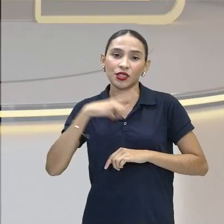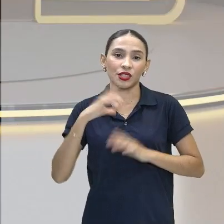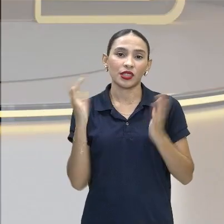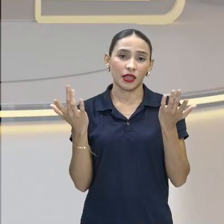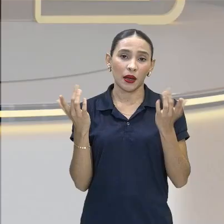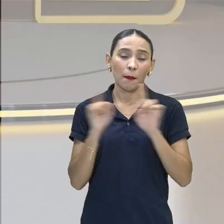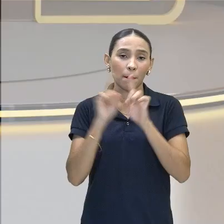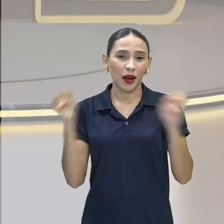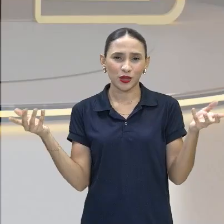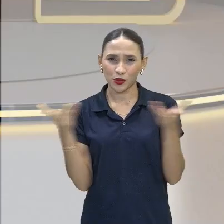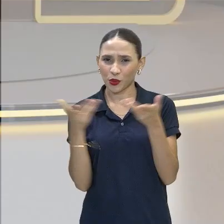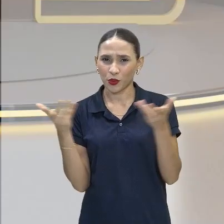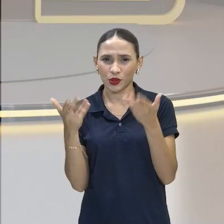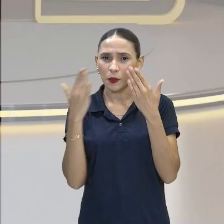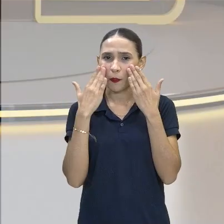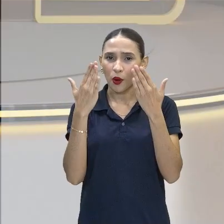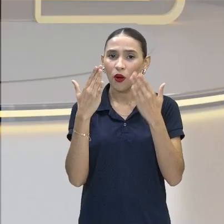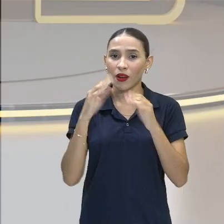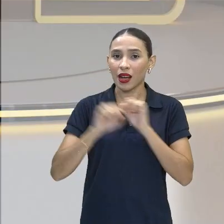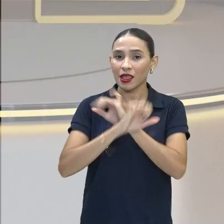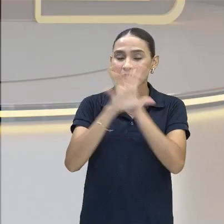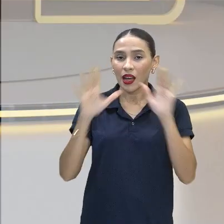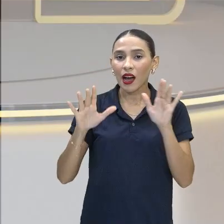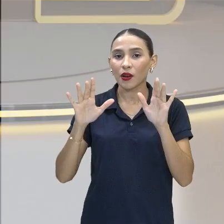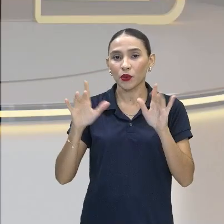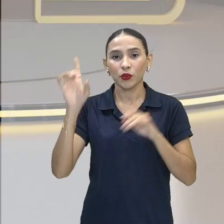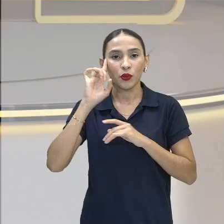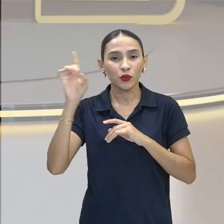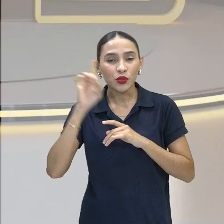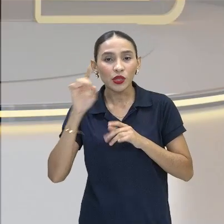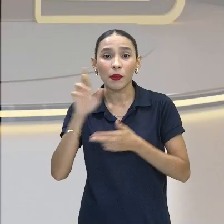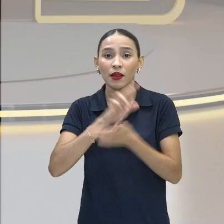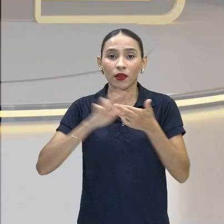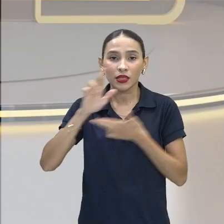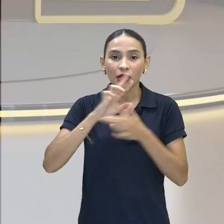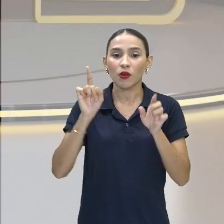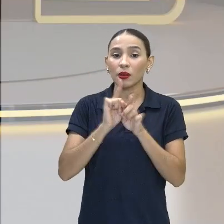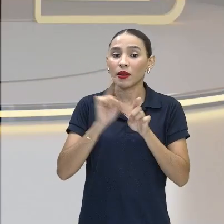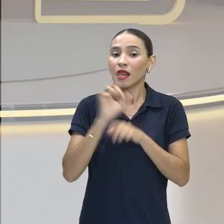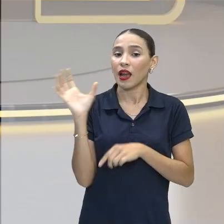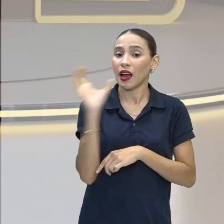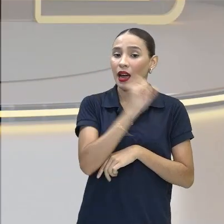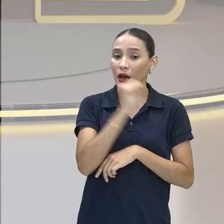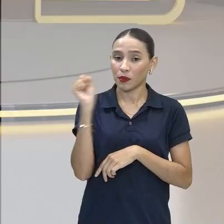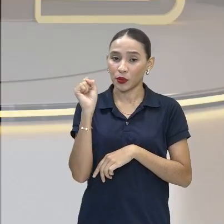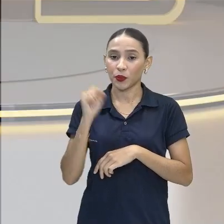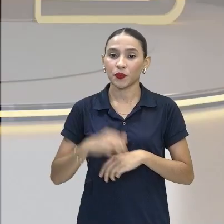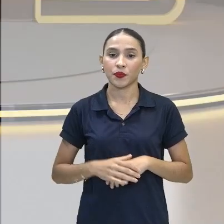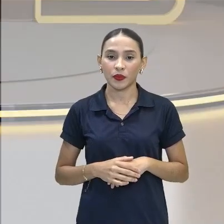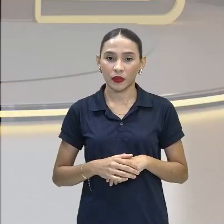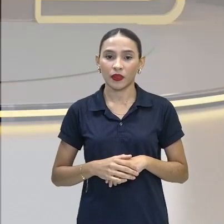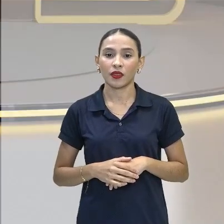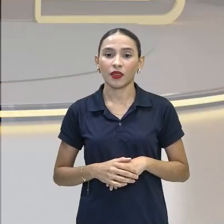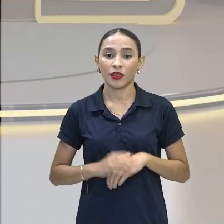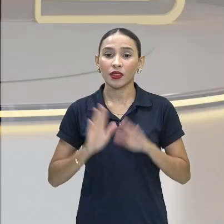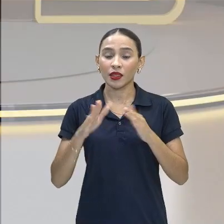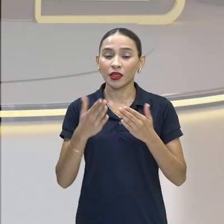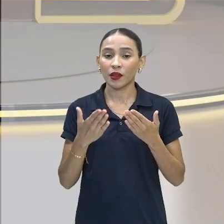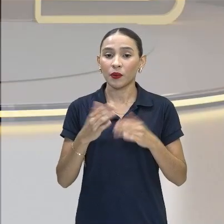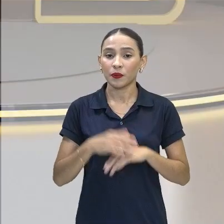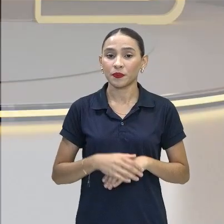hoje não, está aí, né? A todo momento, a uma revolução por minuto, certo? Exato. Então, olhem